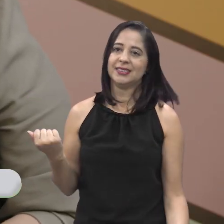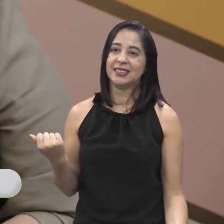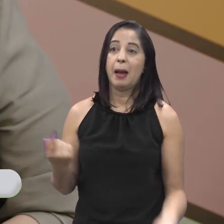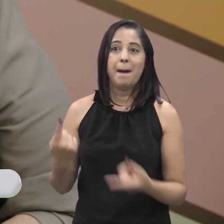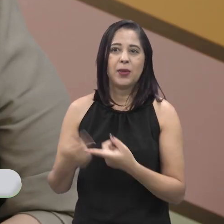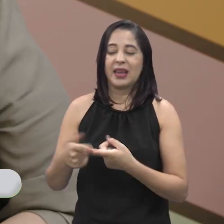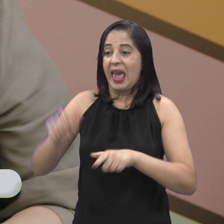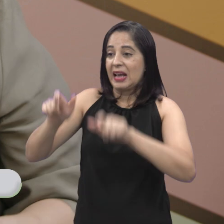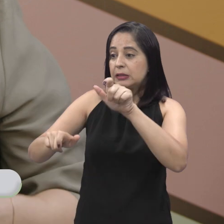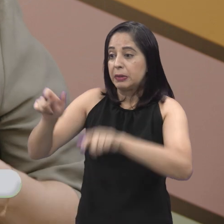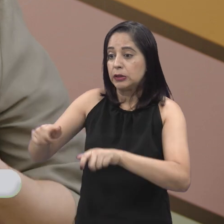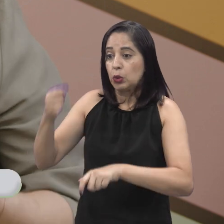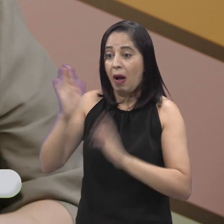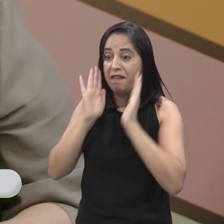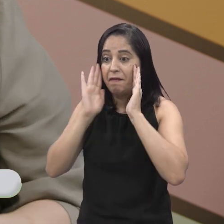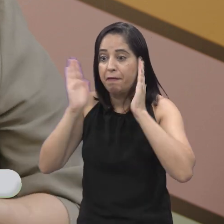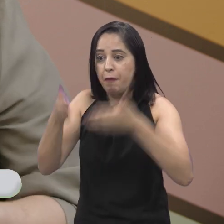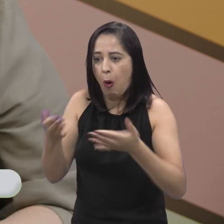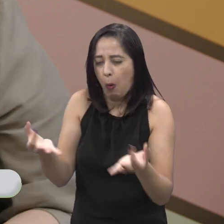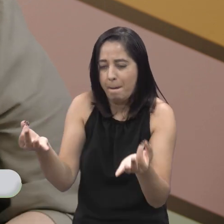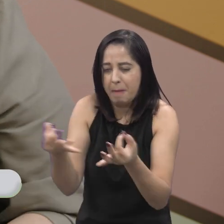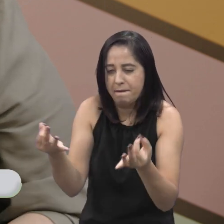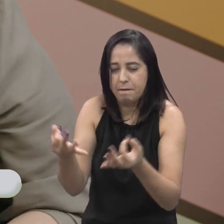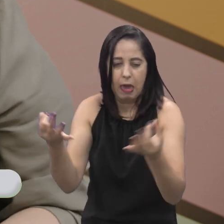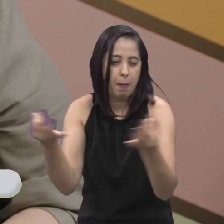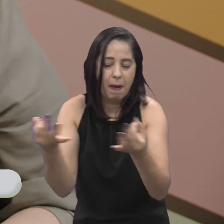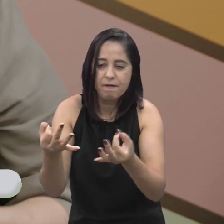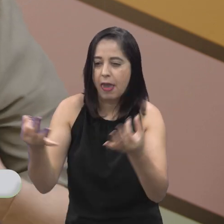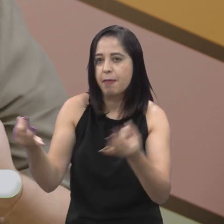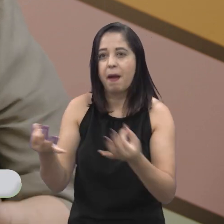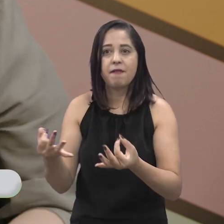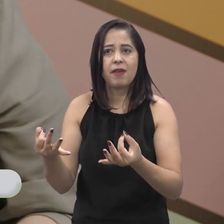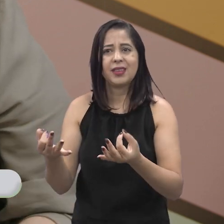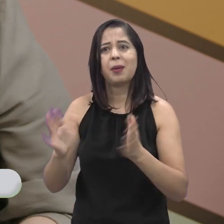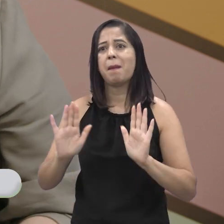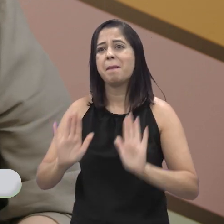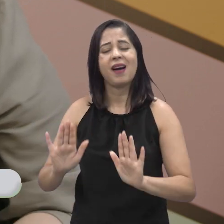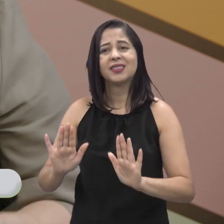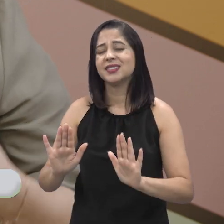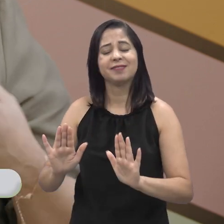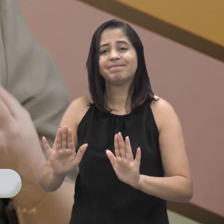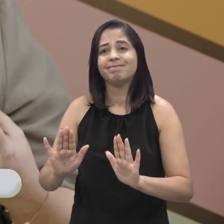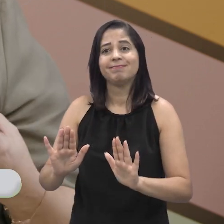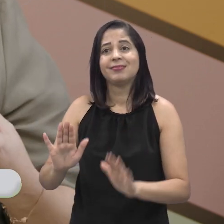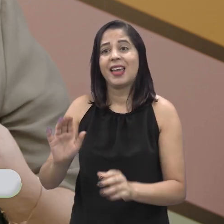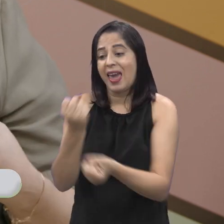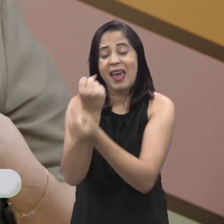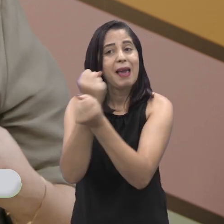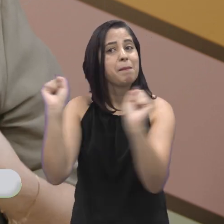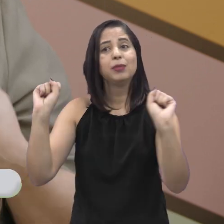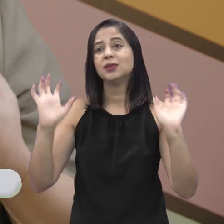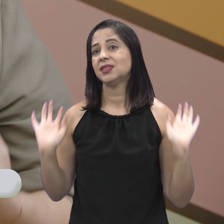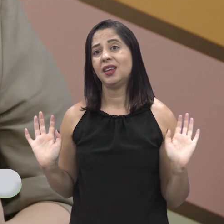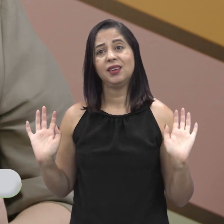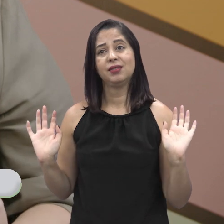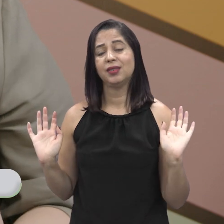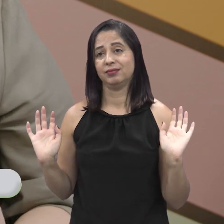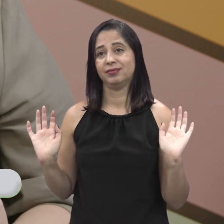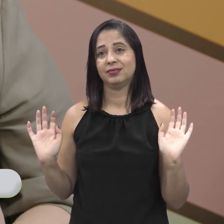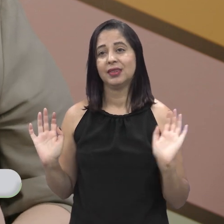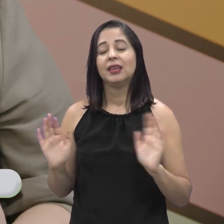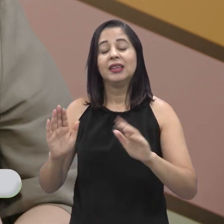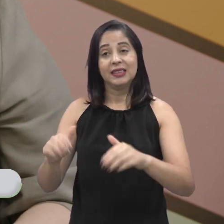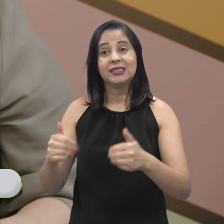é prejudicial, né? Hoje alguns estudos estão trazendo ali novidades sobre a vulnerabilidade, o quanto nós precisamos entrar